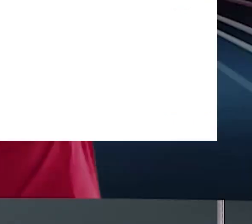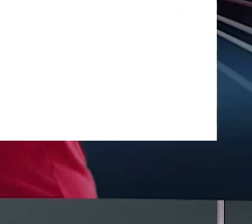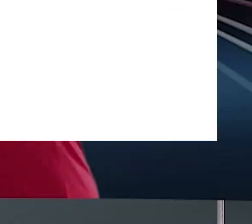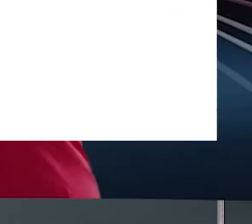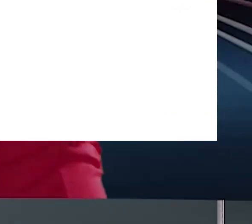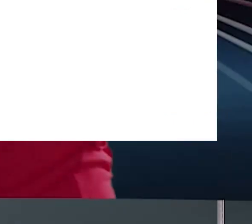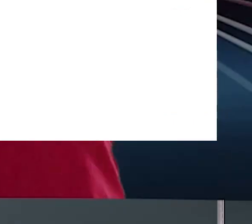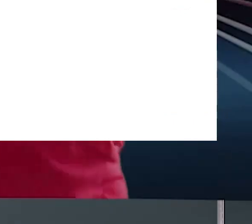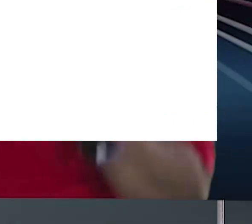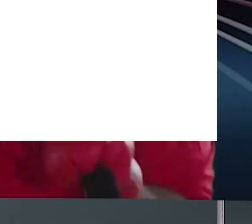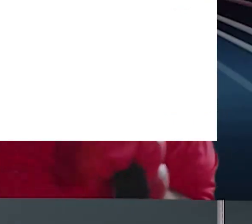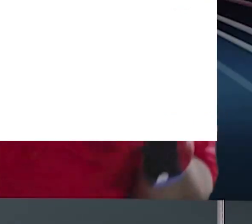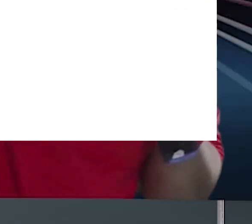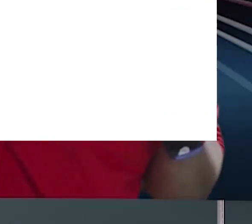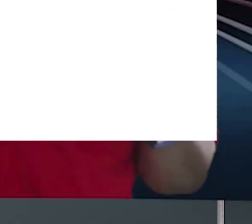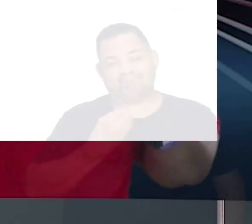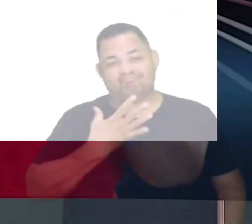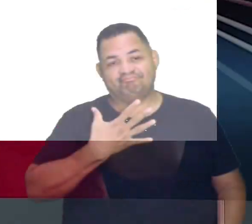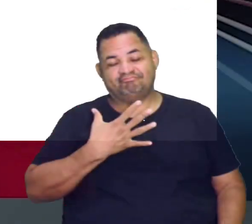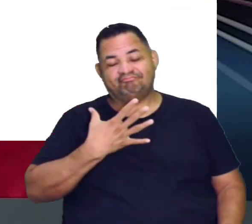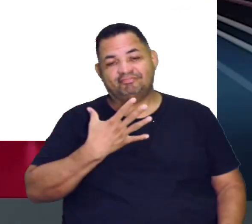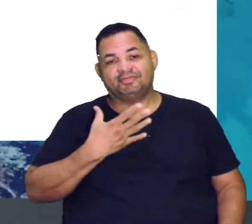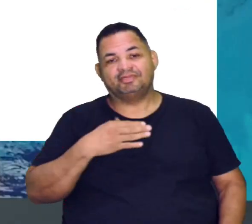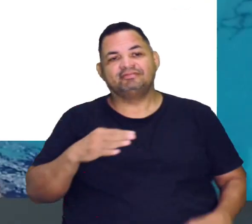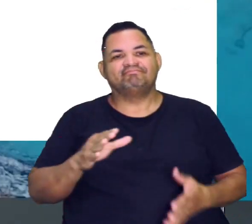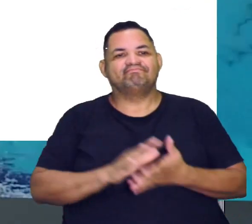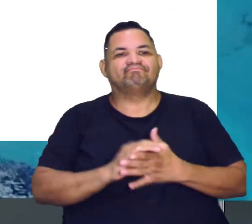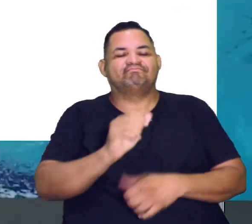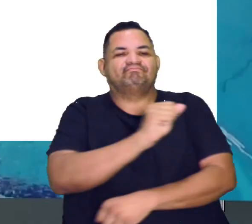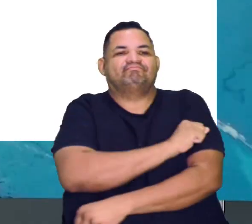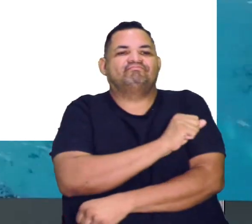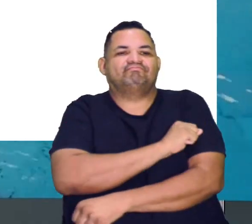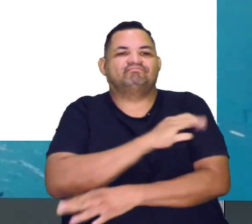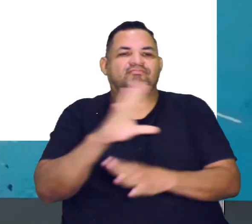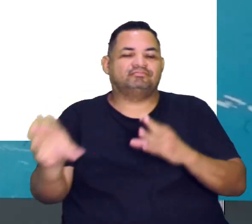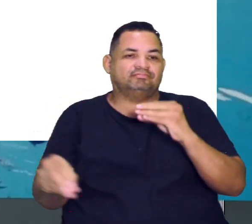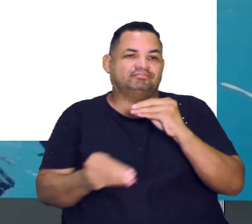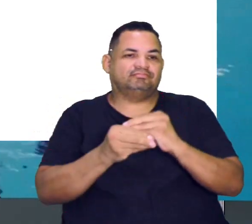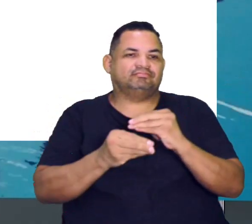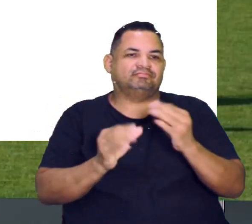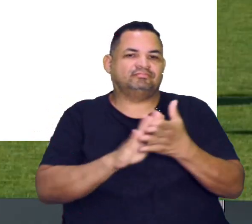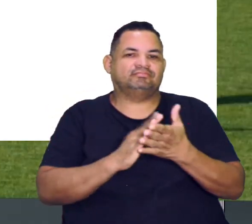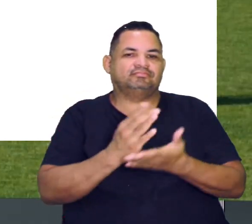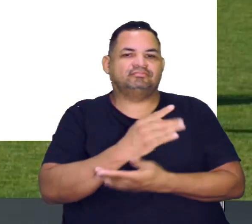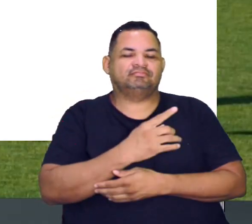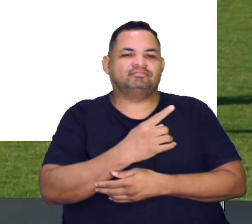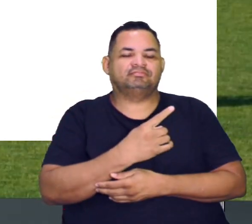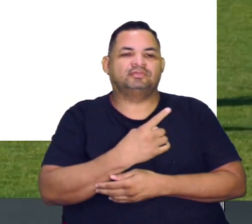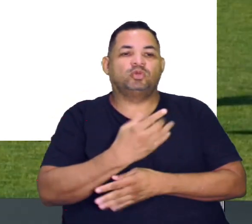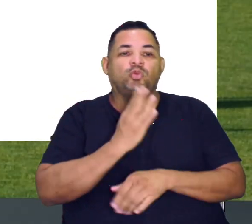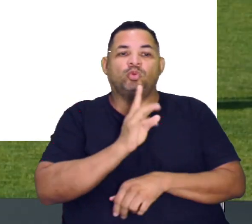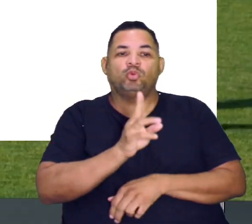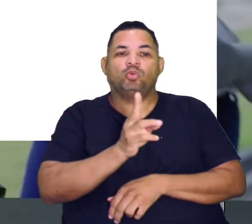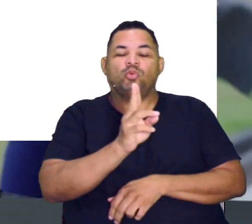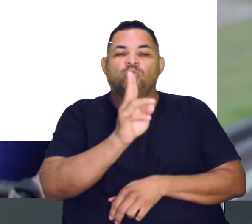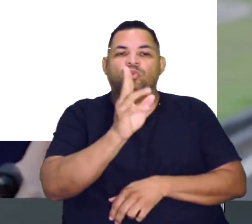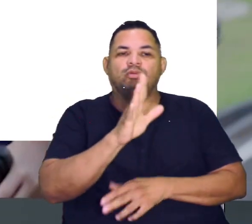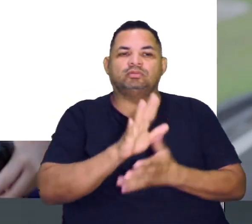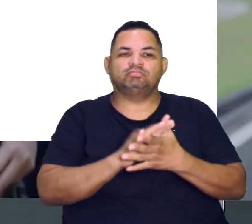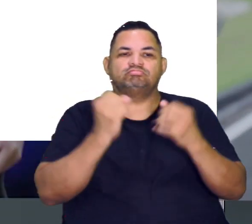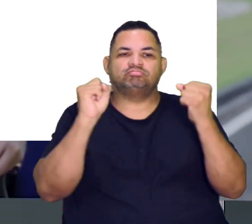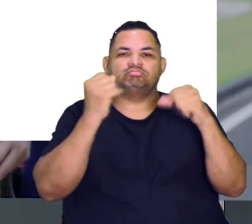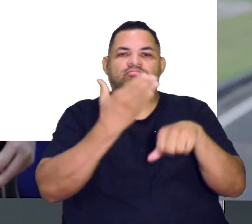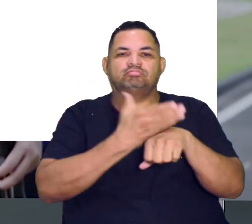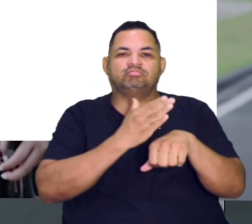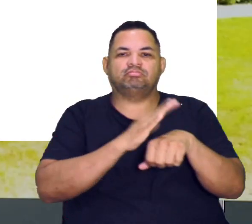Muito bem, caríssimos estudantes. Então, complementou aí a nossa conversa. Continuando, agora a gente fala a respeito de atividade física